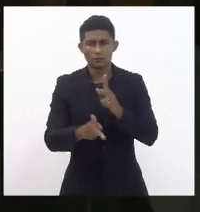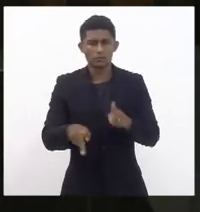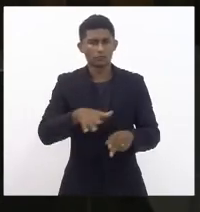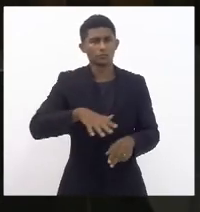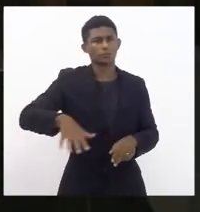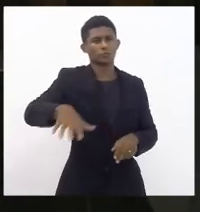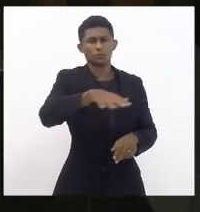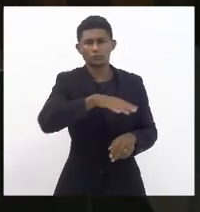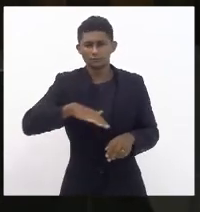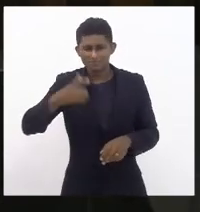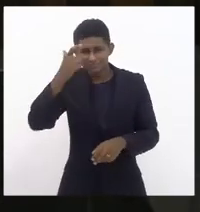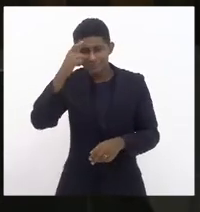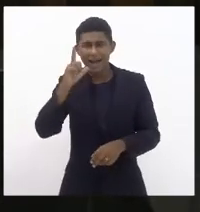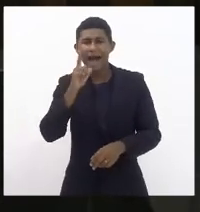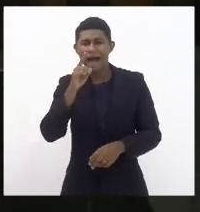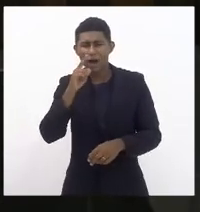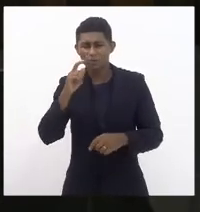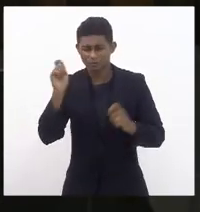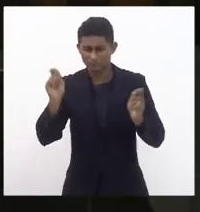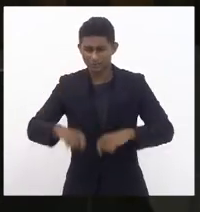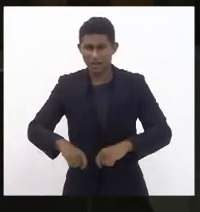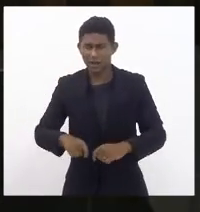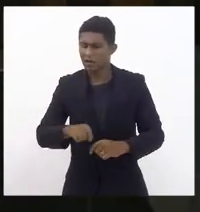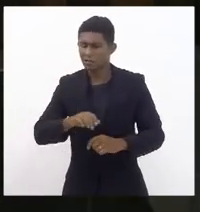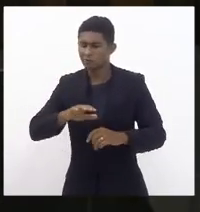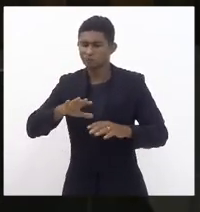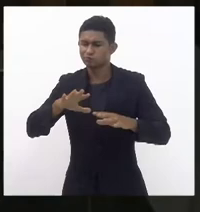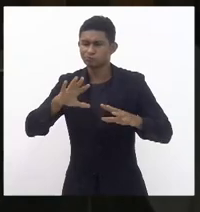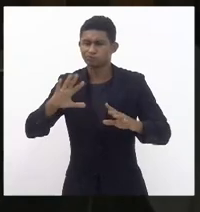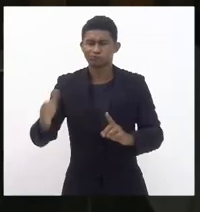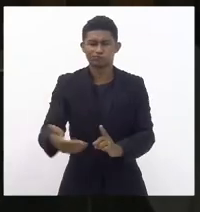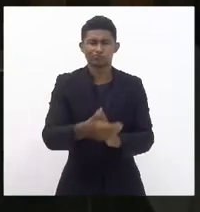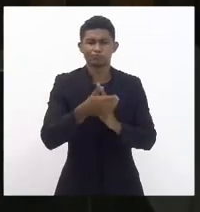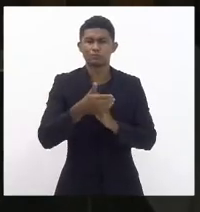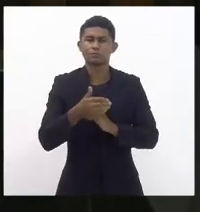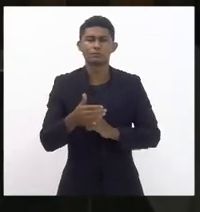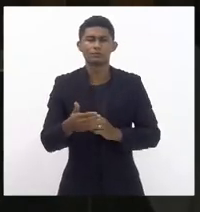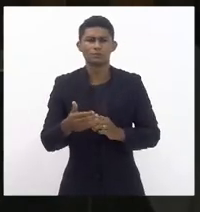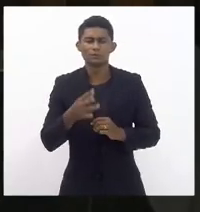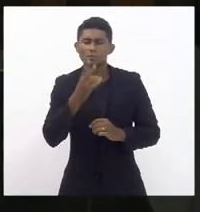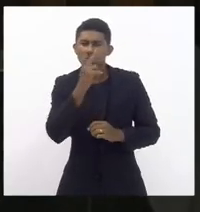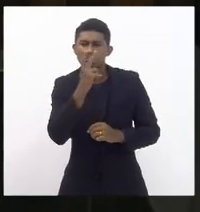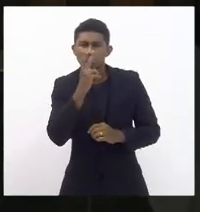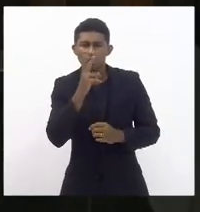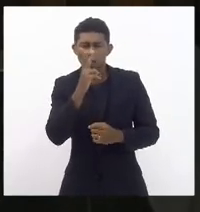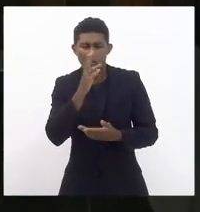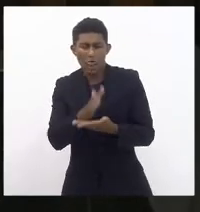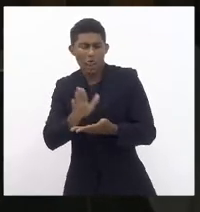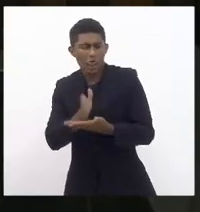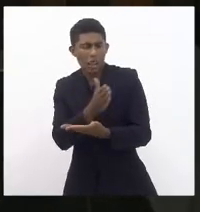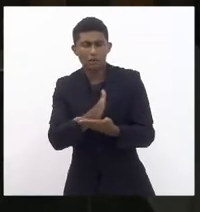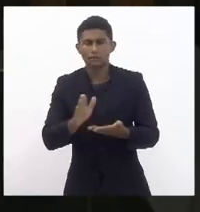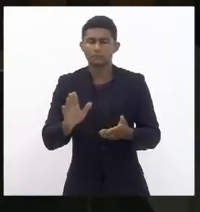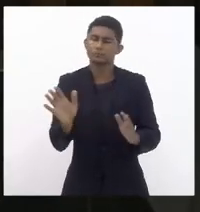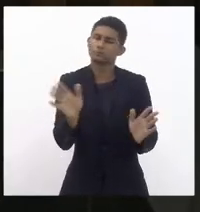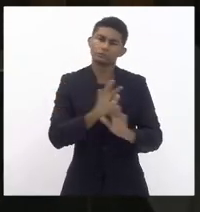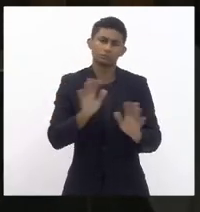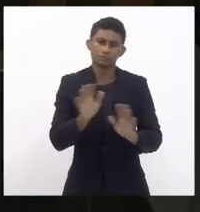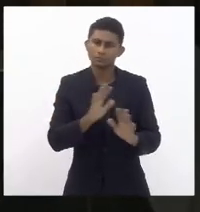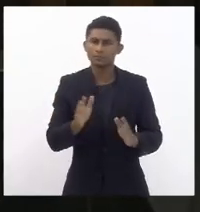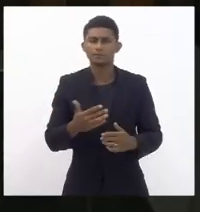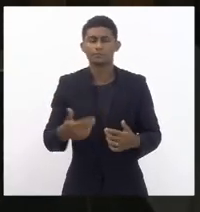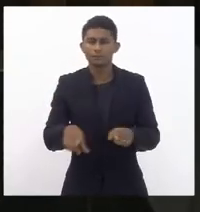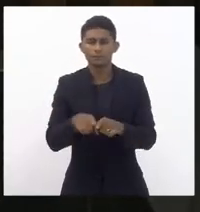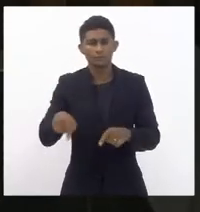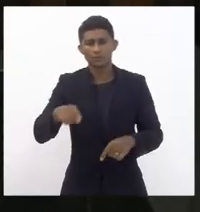que a água não pode ser privatizado por que o resultado final tá muito Claro tá muito notório em todos os outros lugares que a gente conhece e principalmente